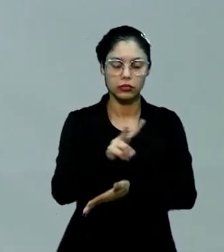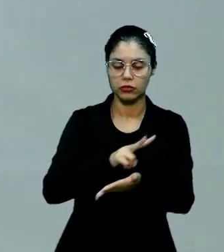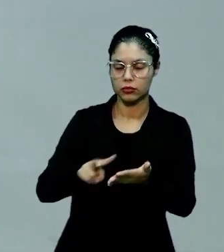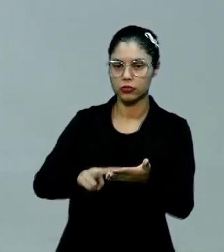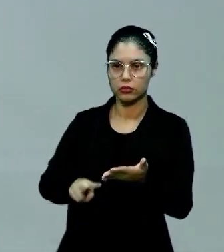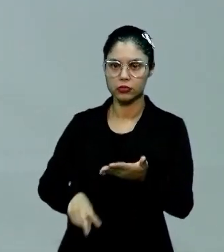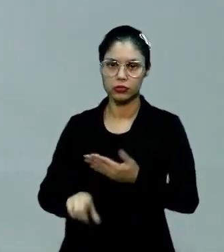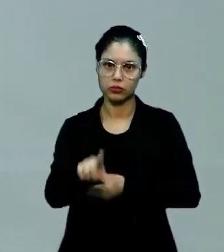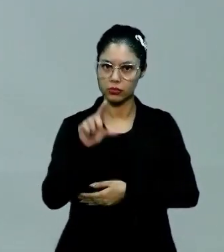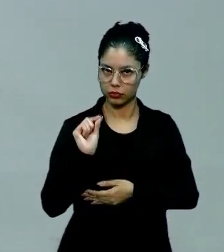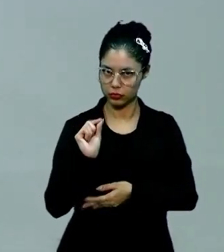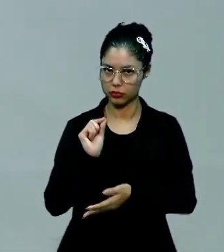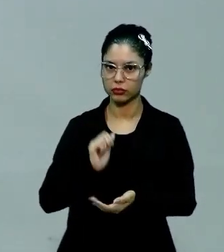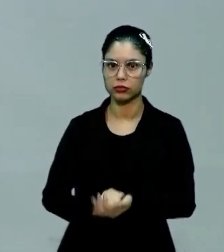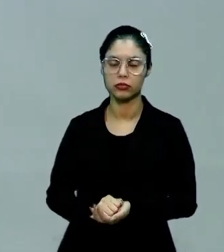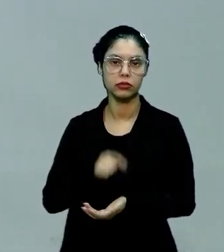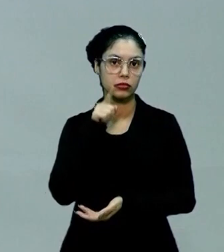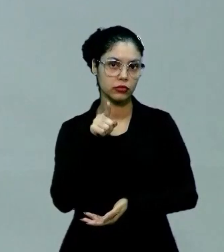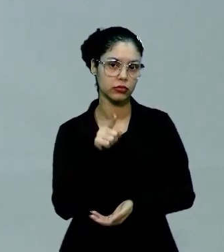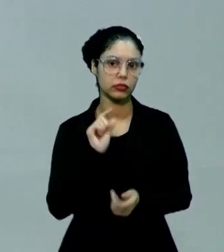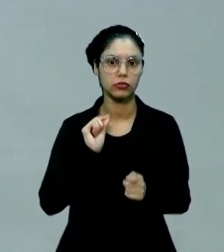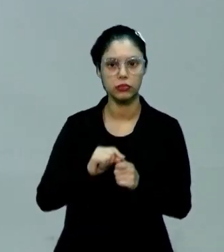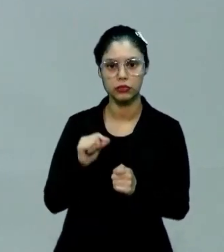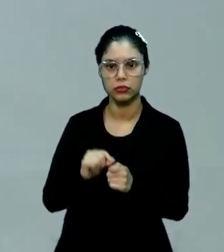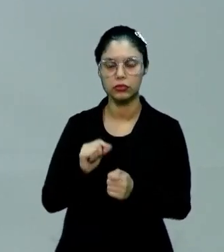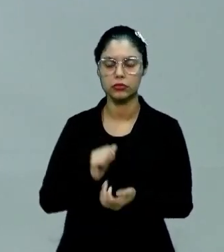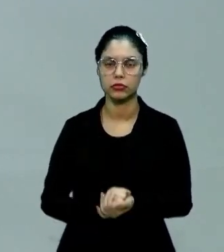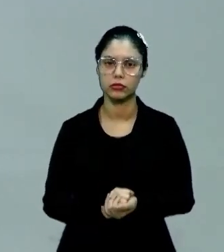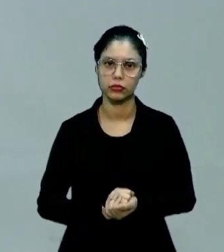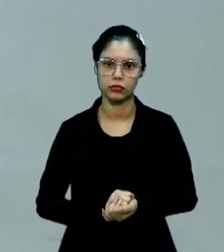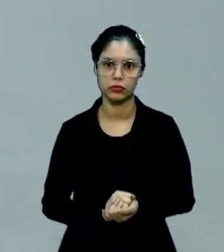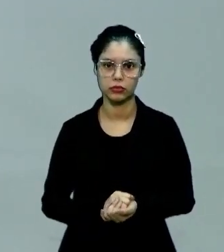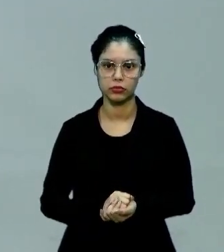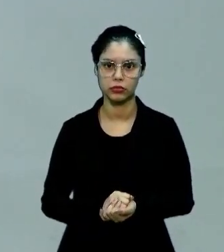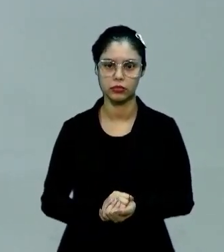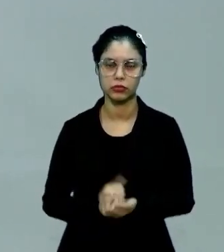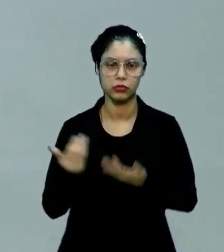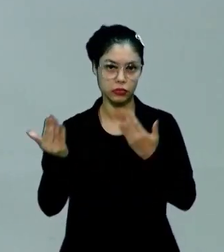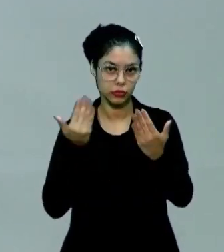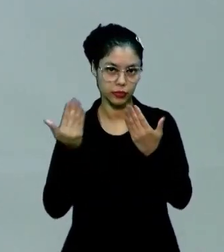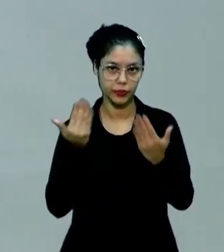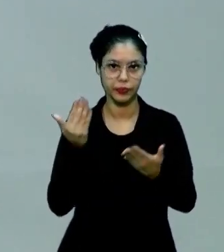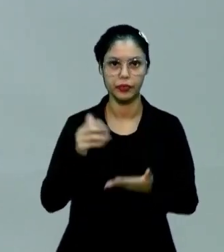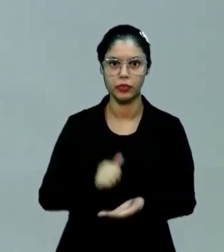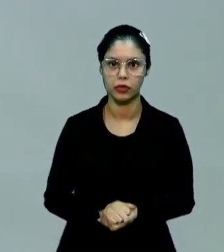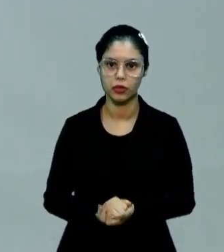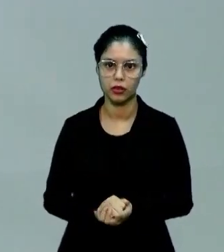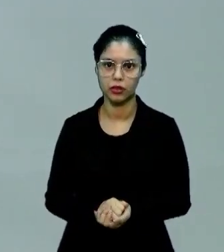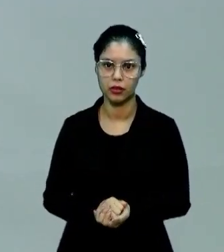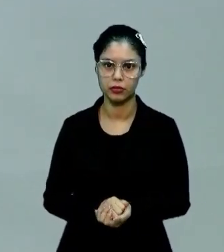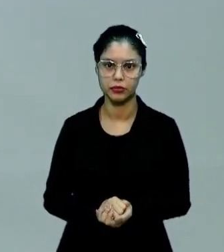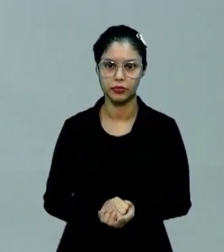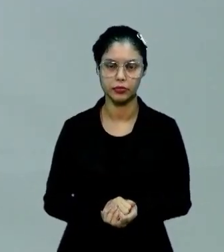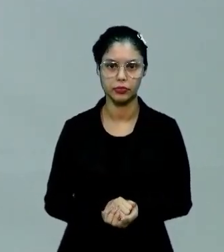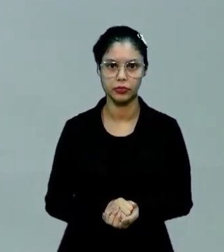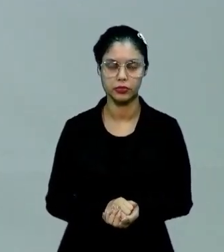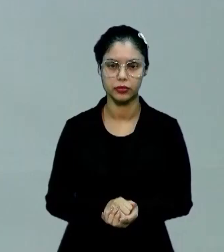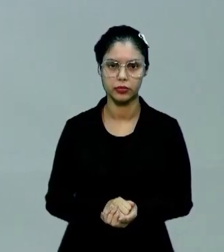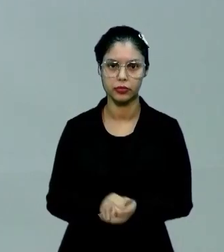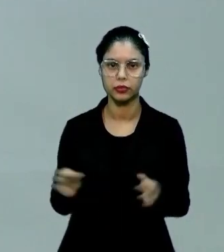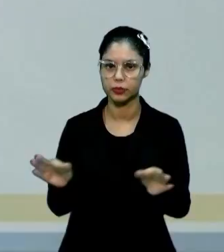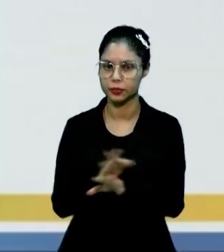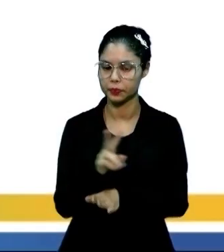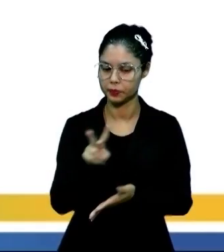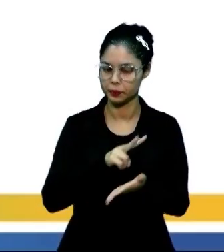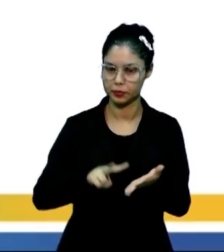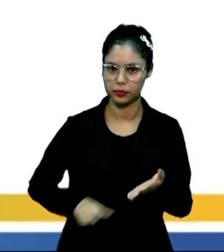essas alternativas e vocês vão fazer a comparação de acordo com o poema que nós acabamos